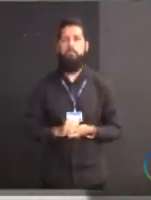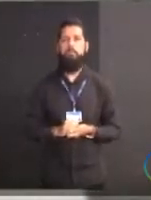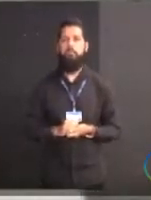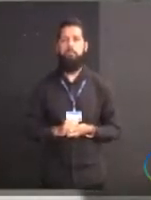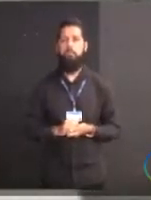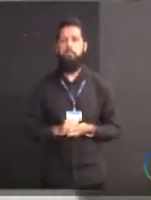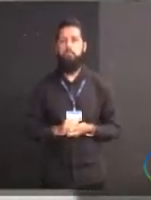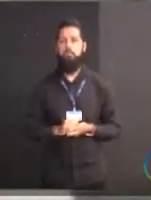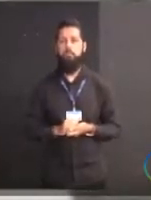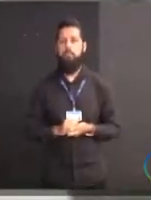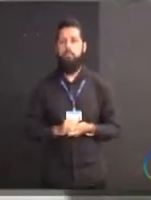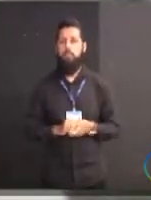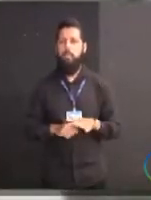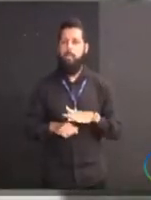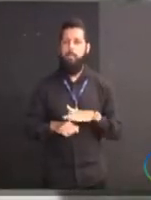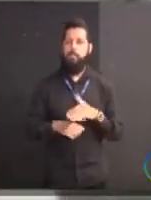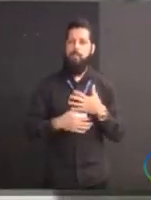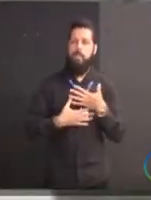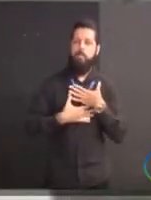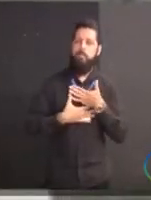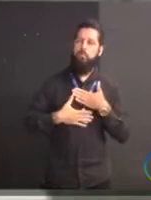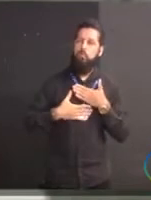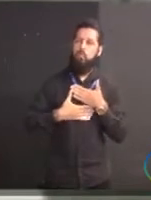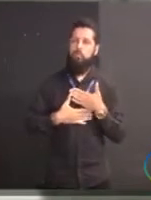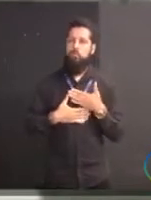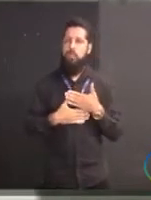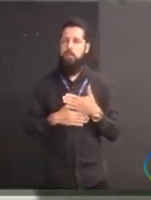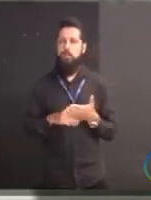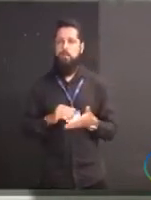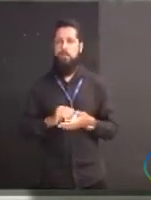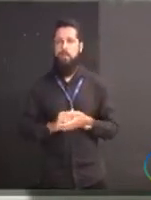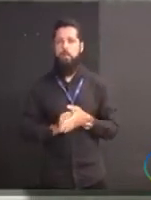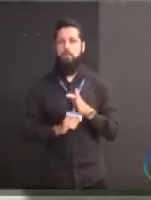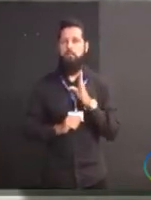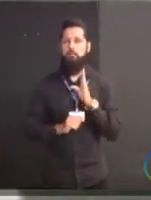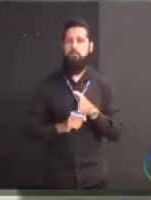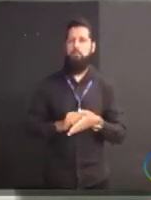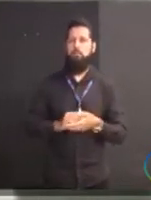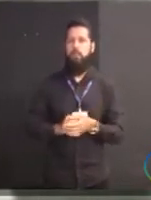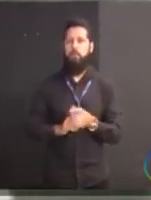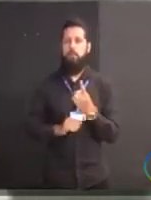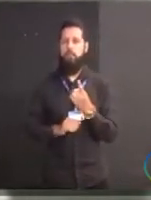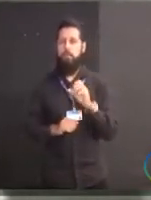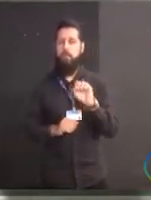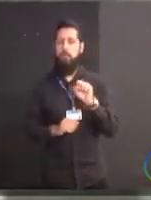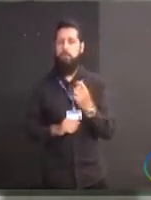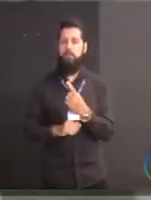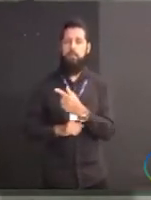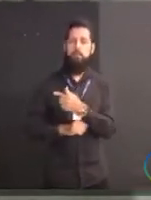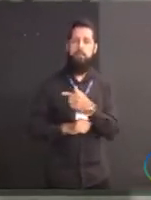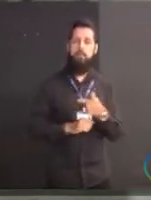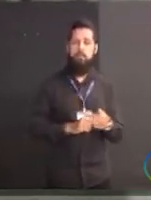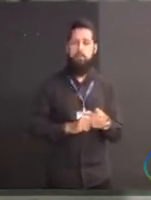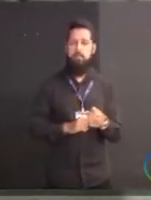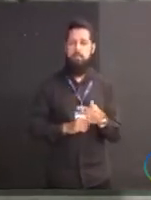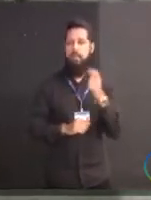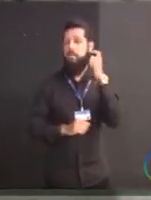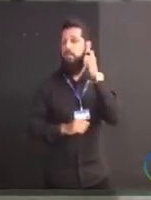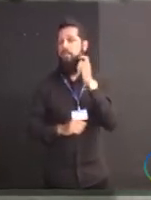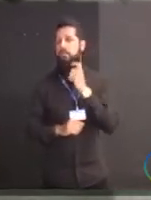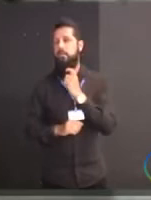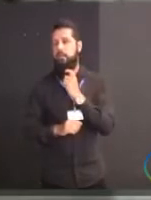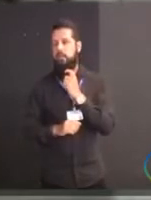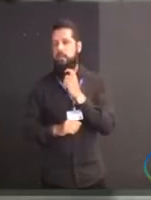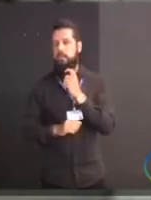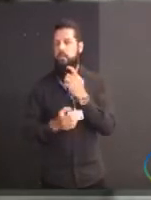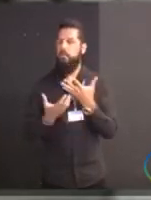Mas eu gostaria de lembrar aqui, porque é oportuno, que já em abril de 1857, Allan Kardec